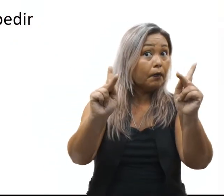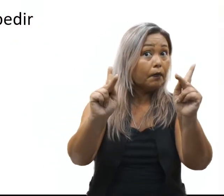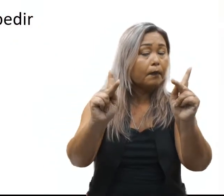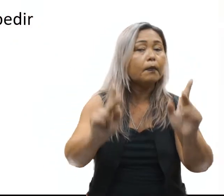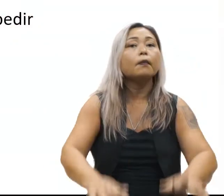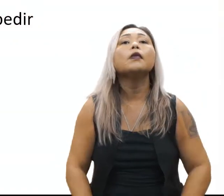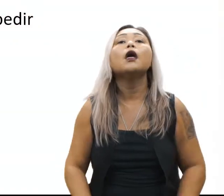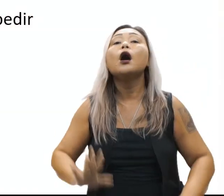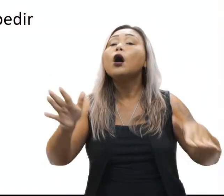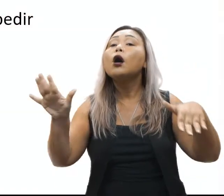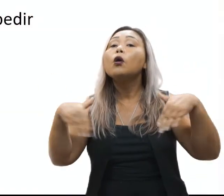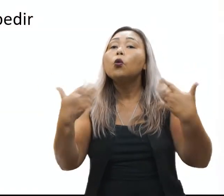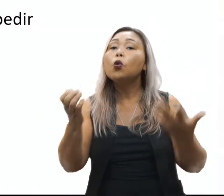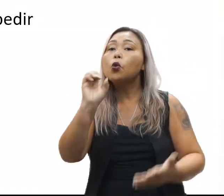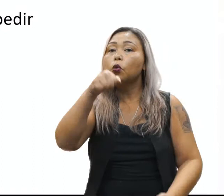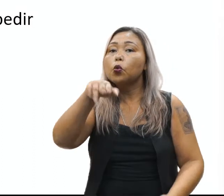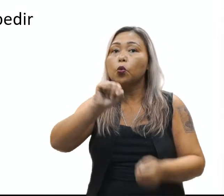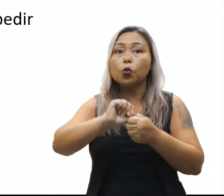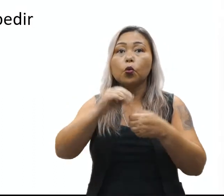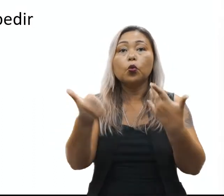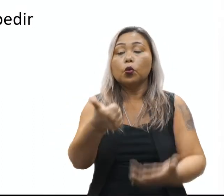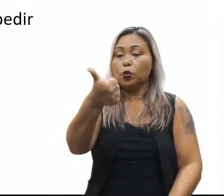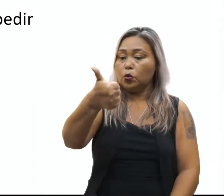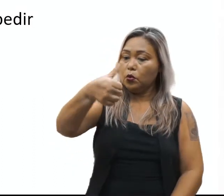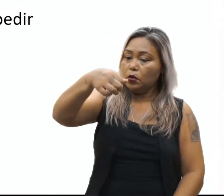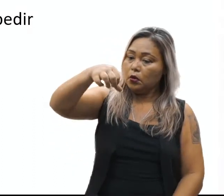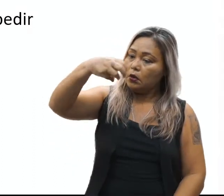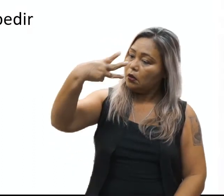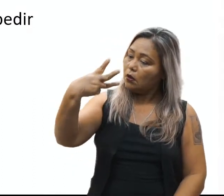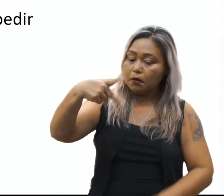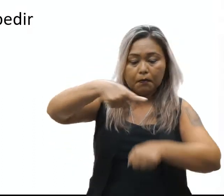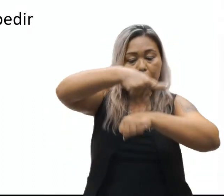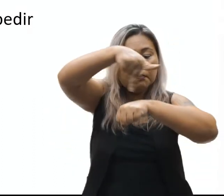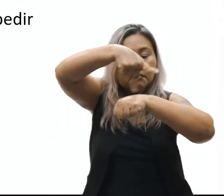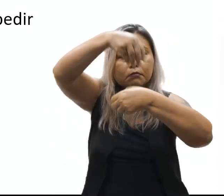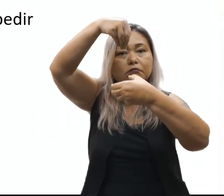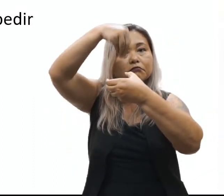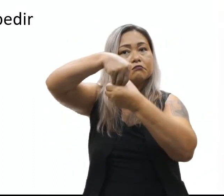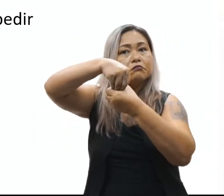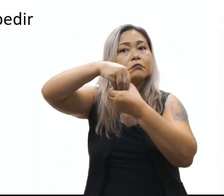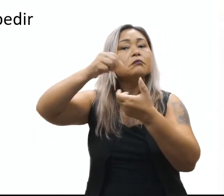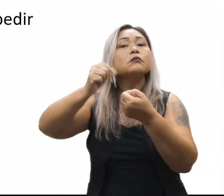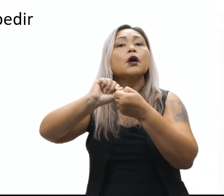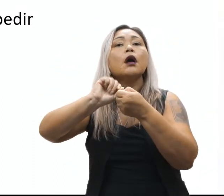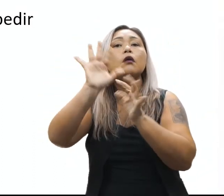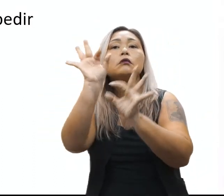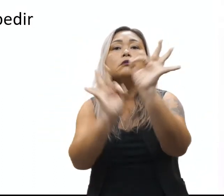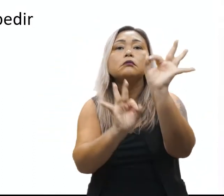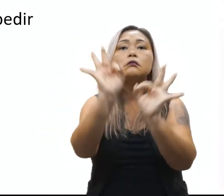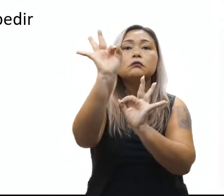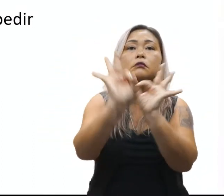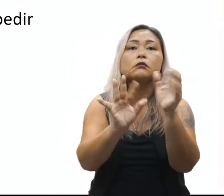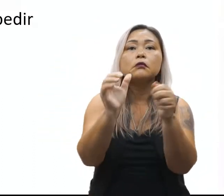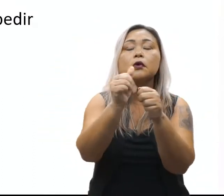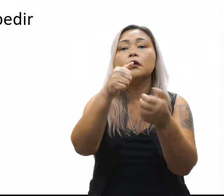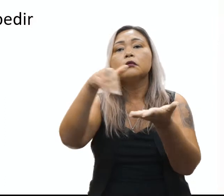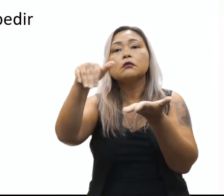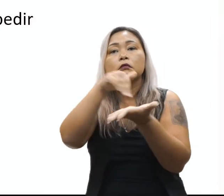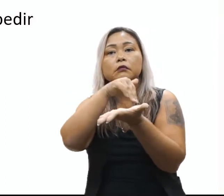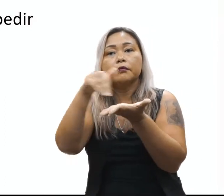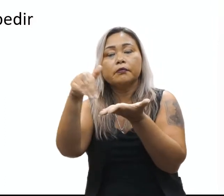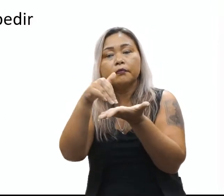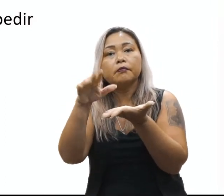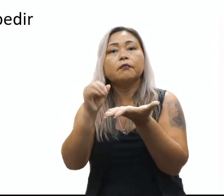a ONU já possui 193 países membros, né? Ele é formado pelo Secretariado,